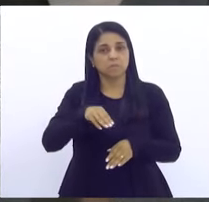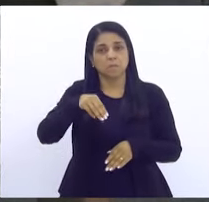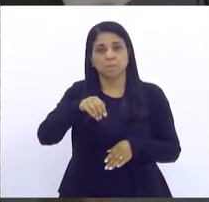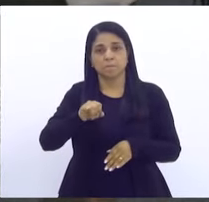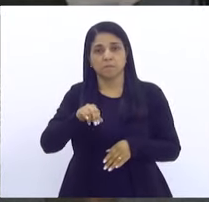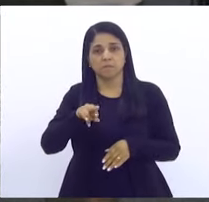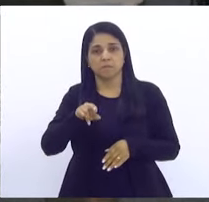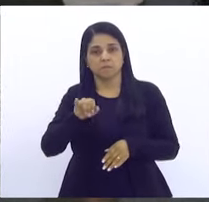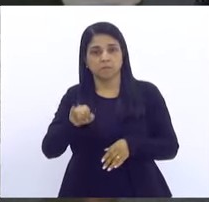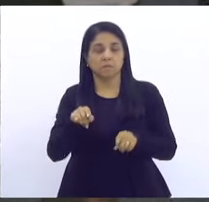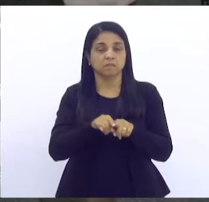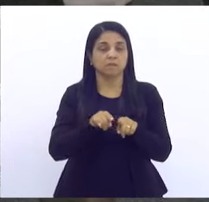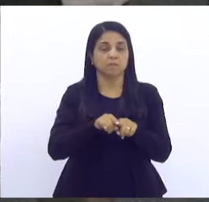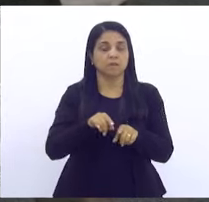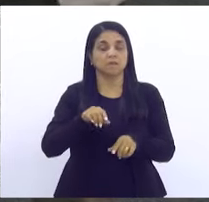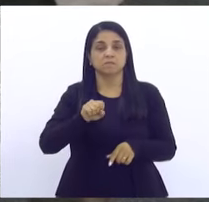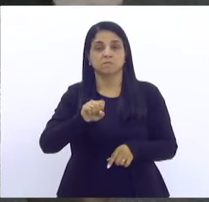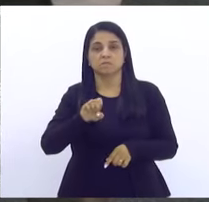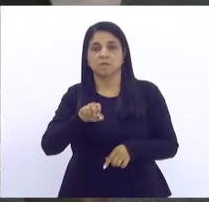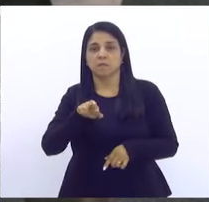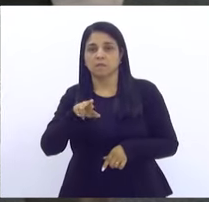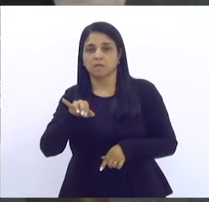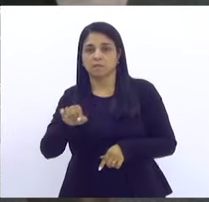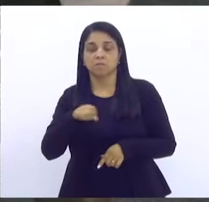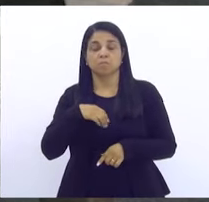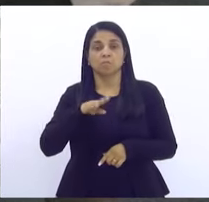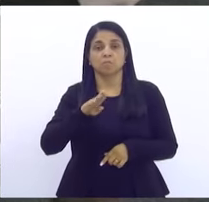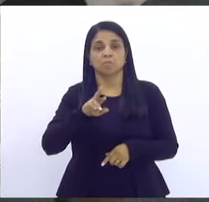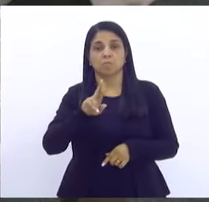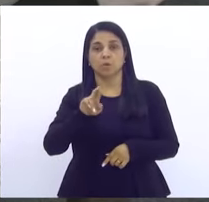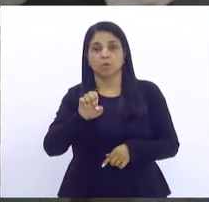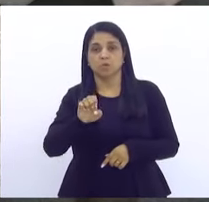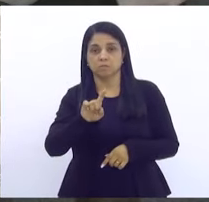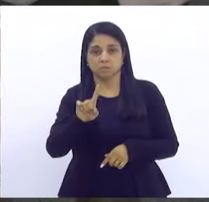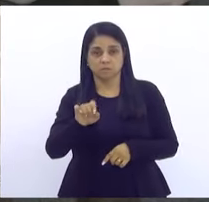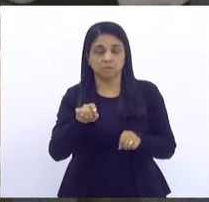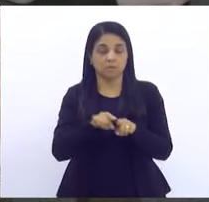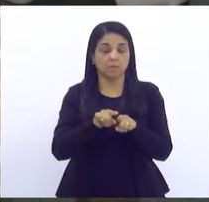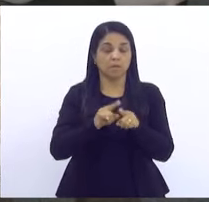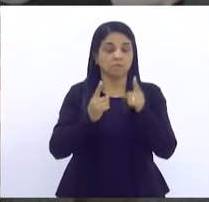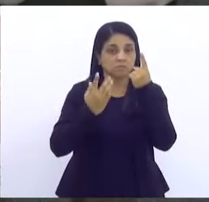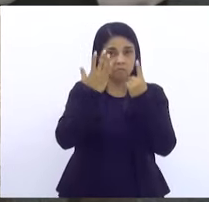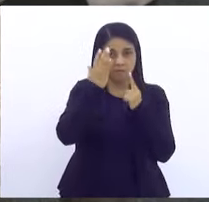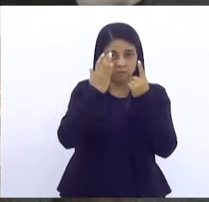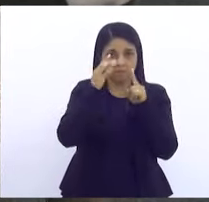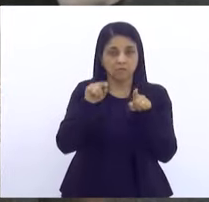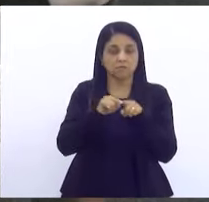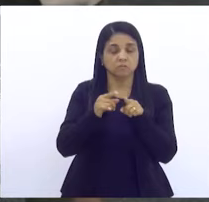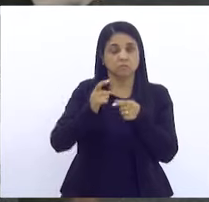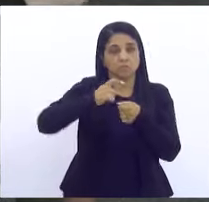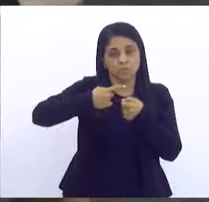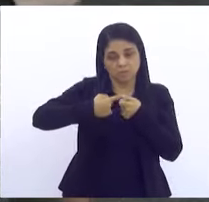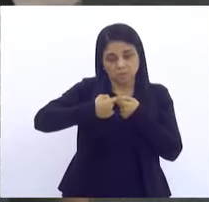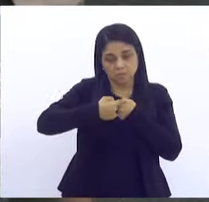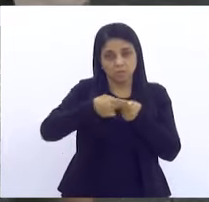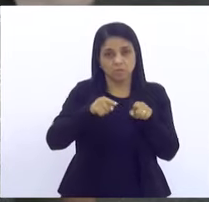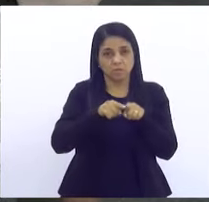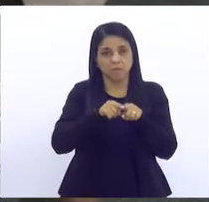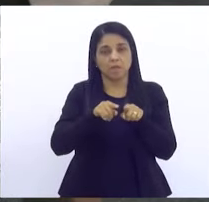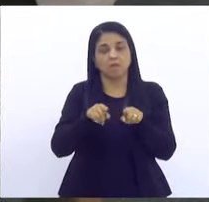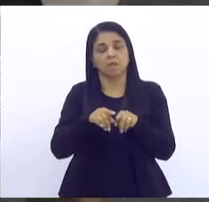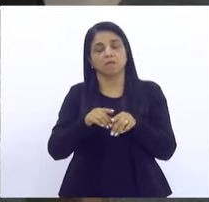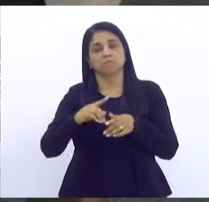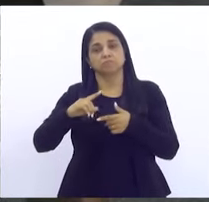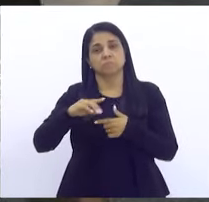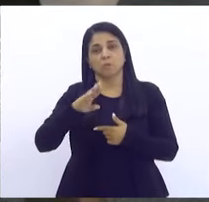senhora presidenta, no sentido de colocar também o carnaval do interior e os blocos enredos, que são aqueles blocos tradicionais,